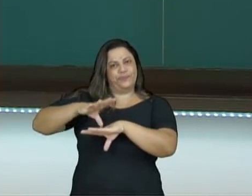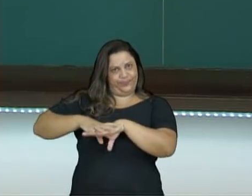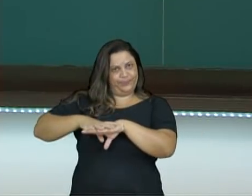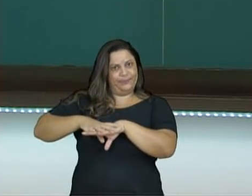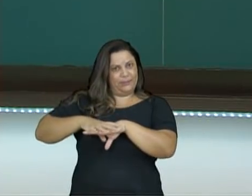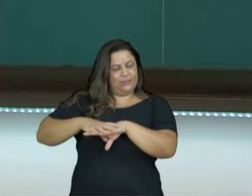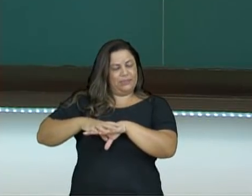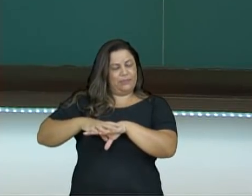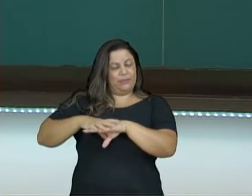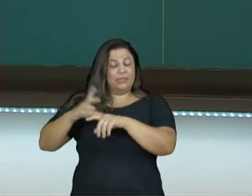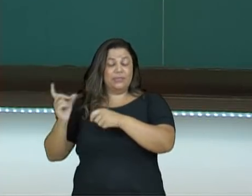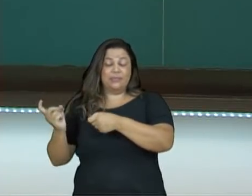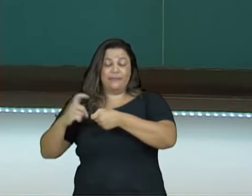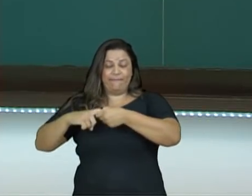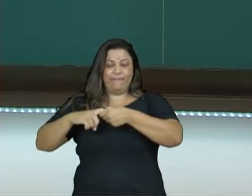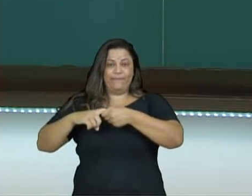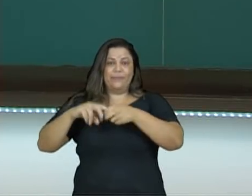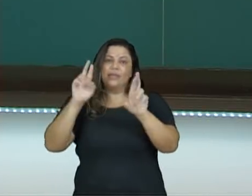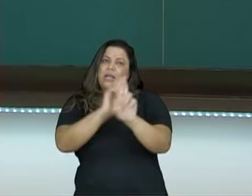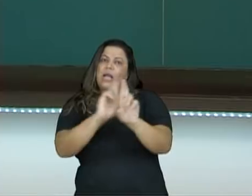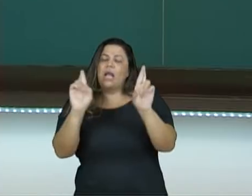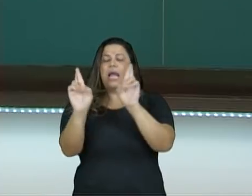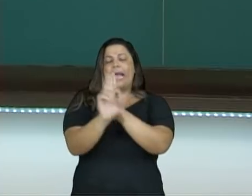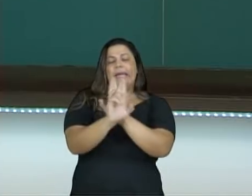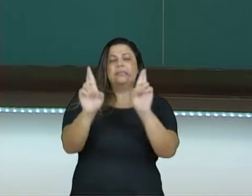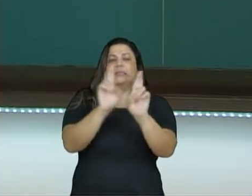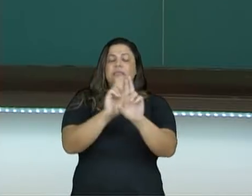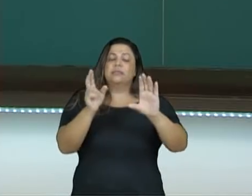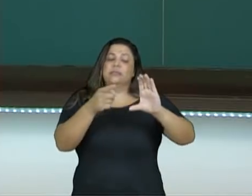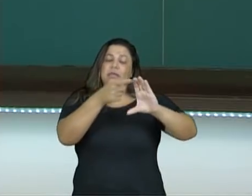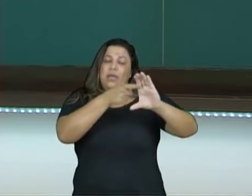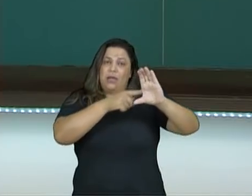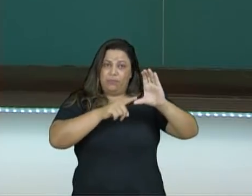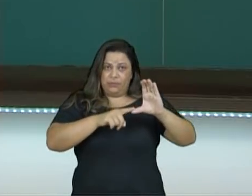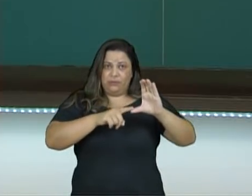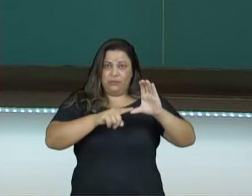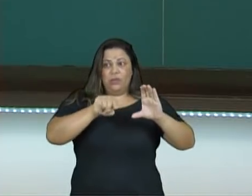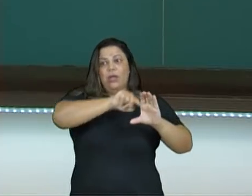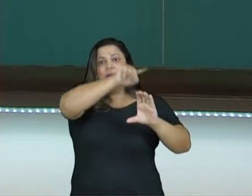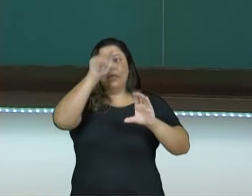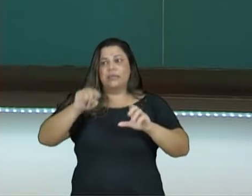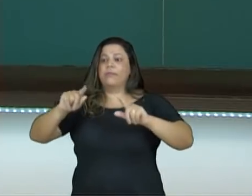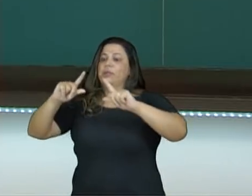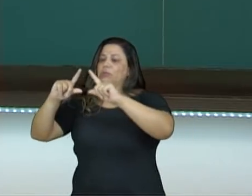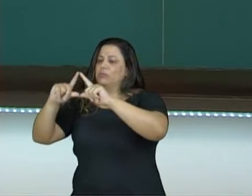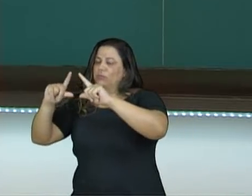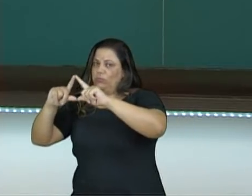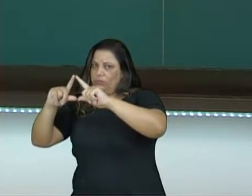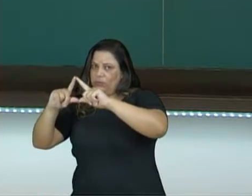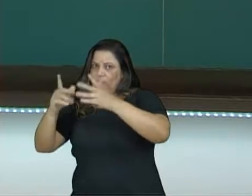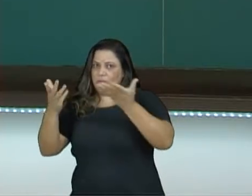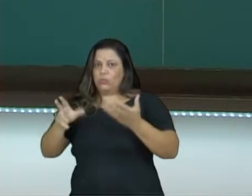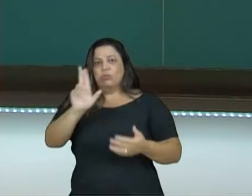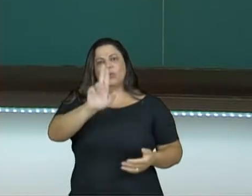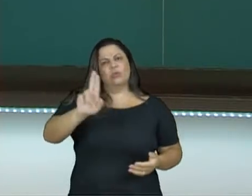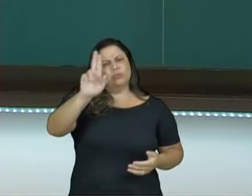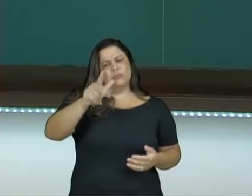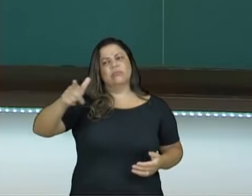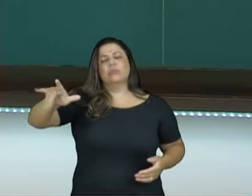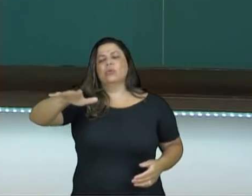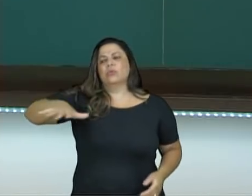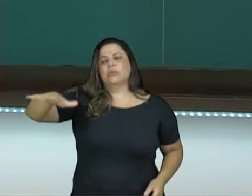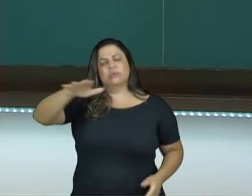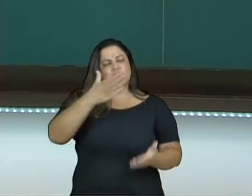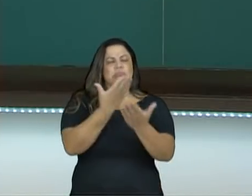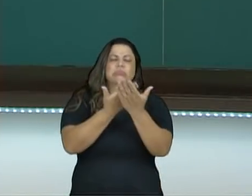as medidas de ângulos com as medidas dos lados de um triângulo. Então, ela é utilizada em outras áreas de estudo, não só